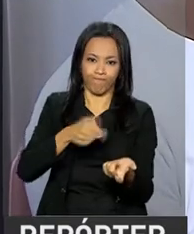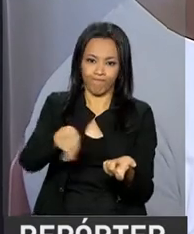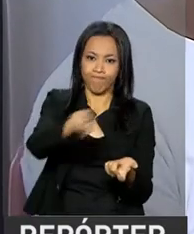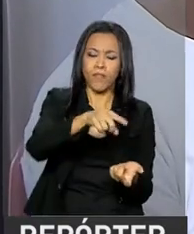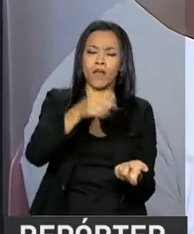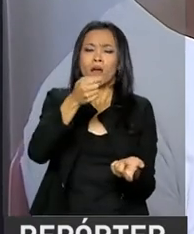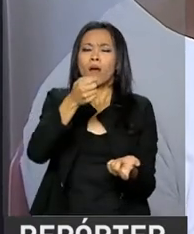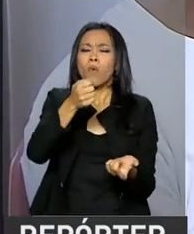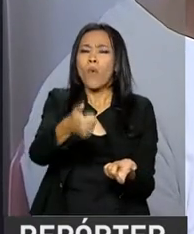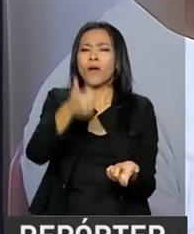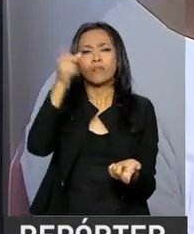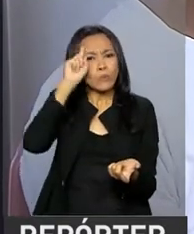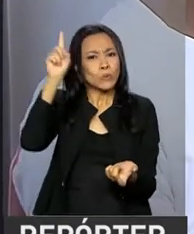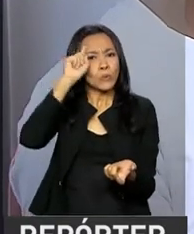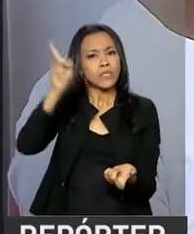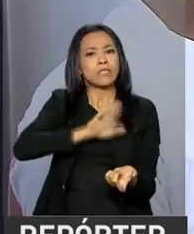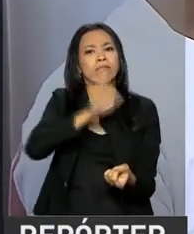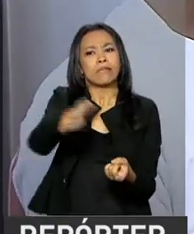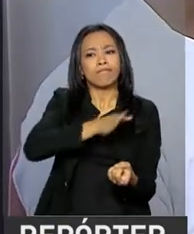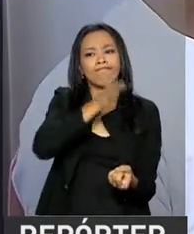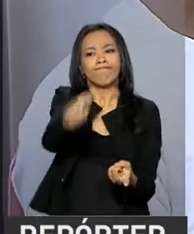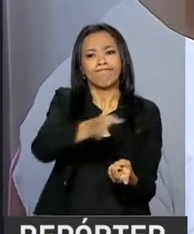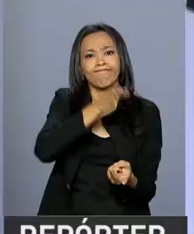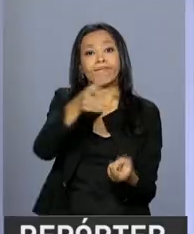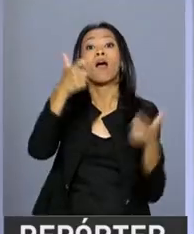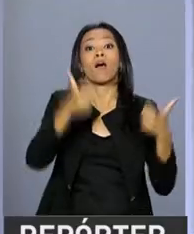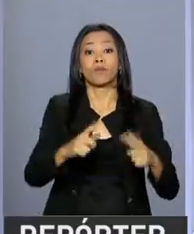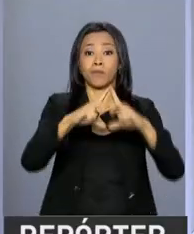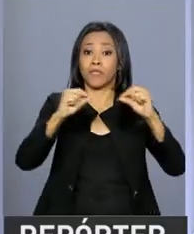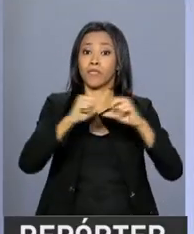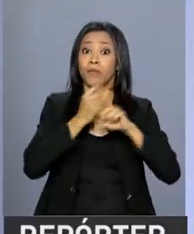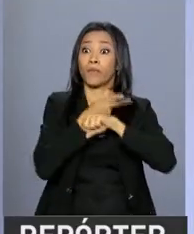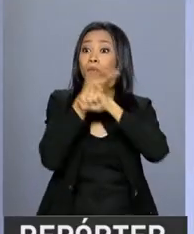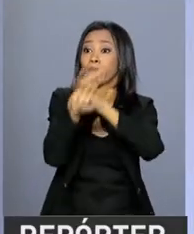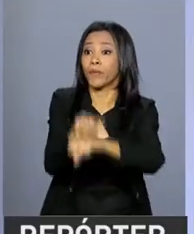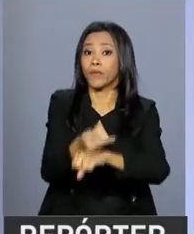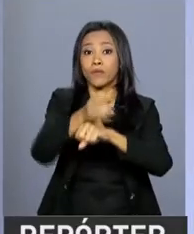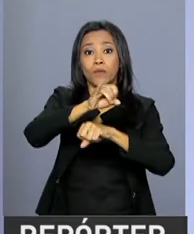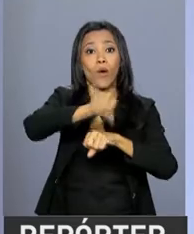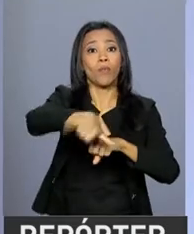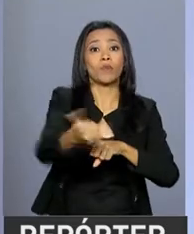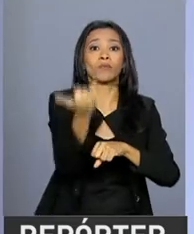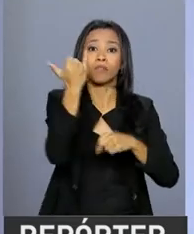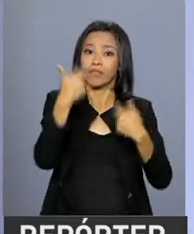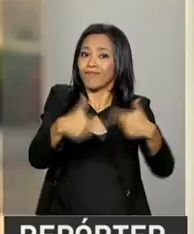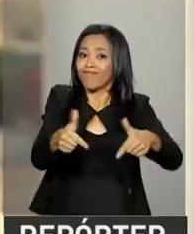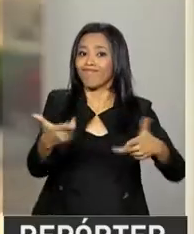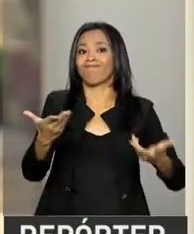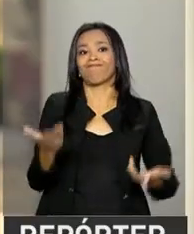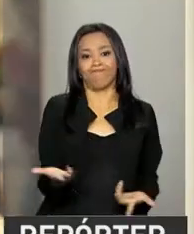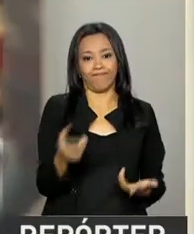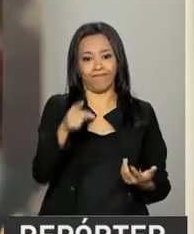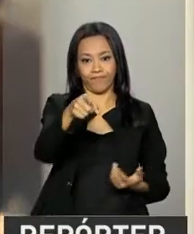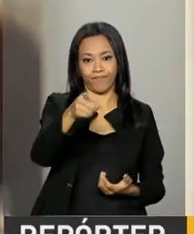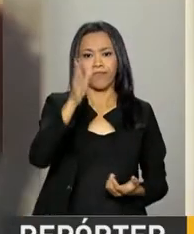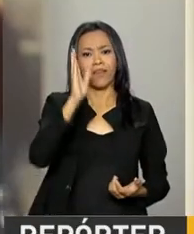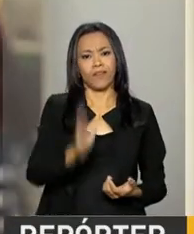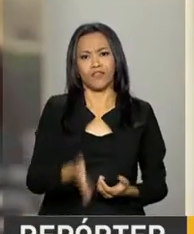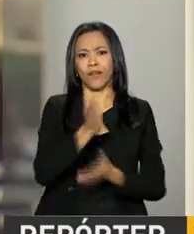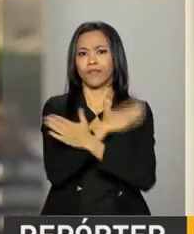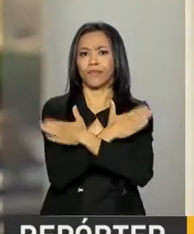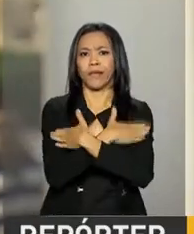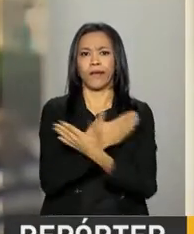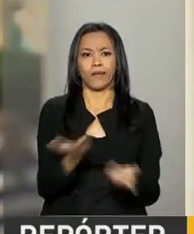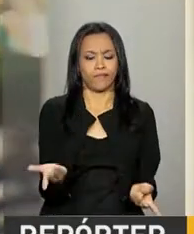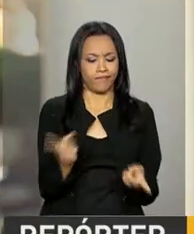todos os dias ele vai essa agência do trabalhador em brasília em busca de novas oportunidades desempregado e sem